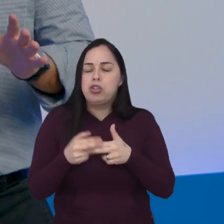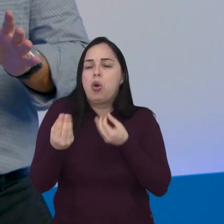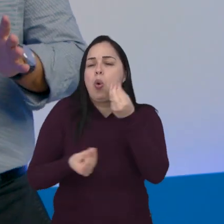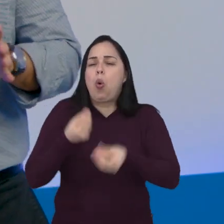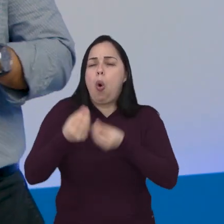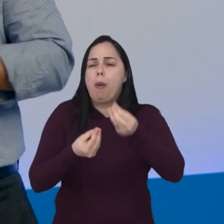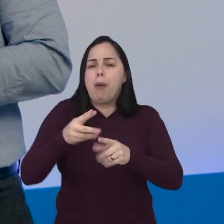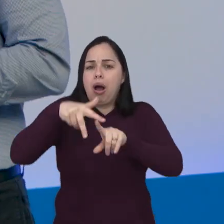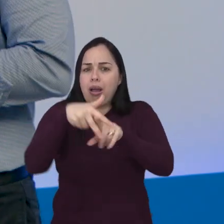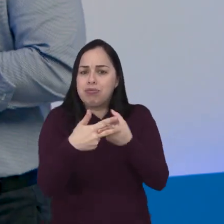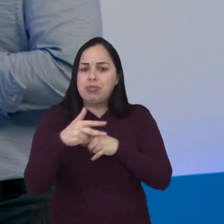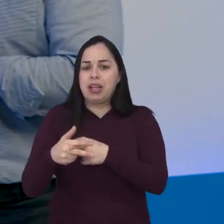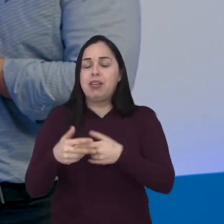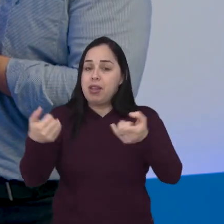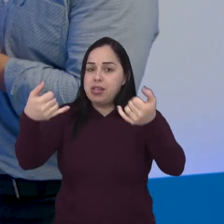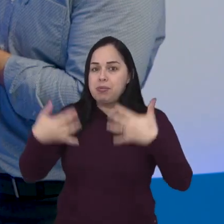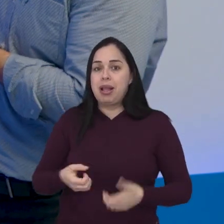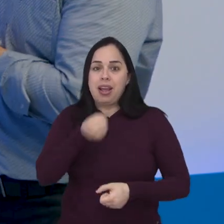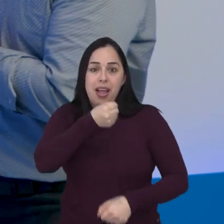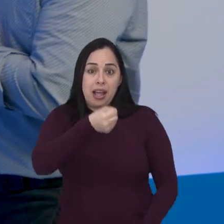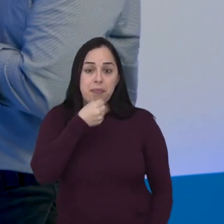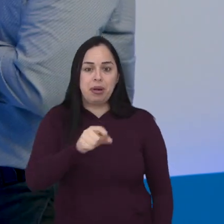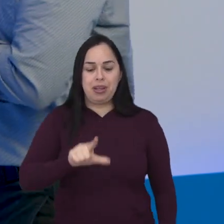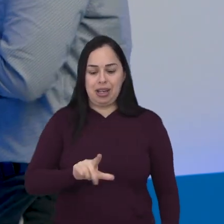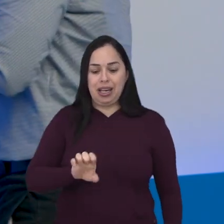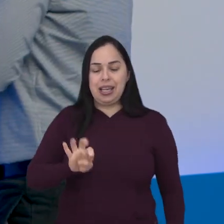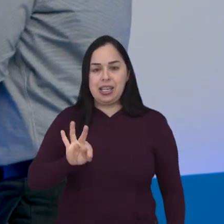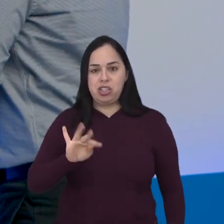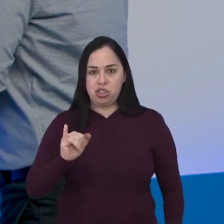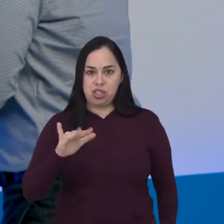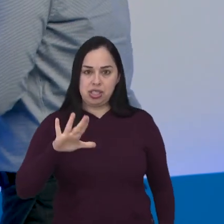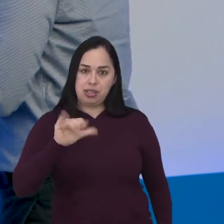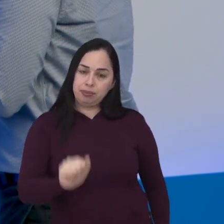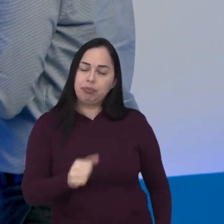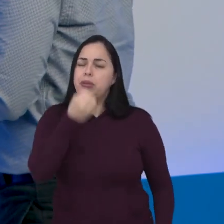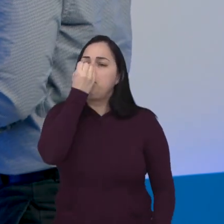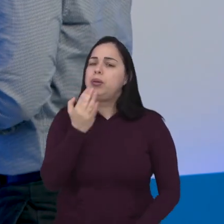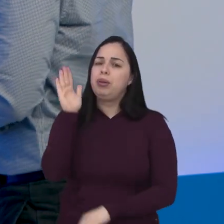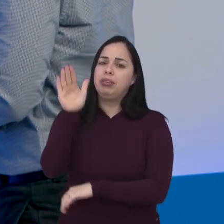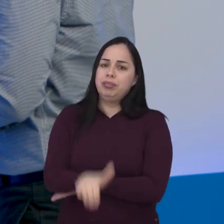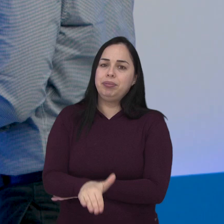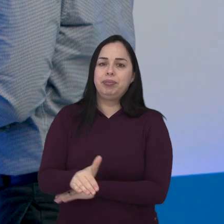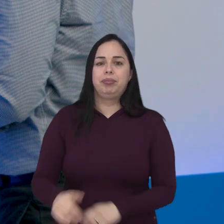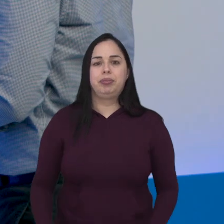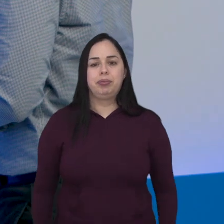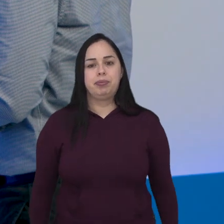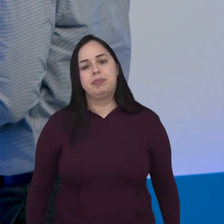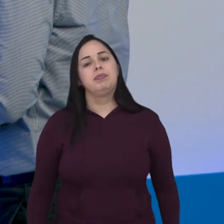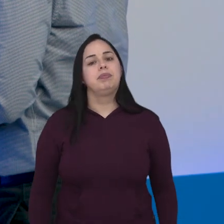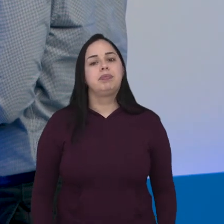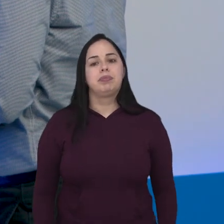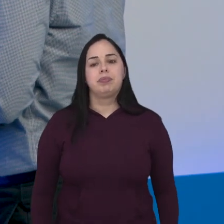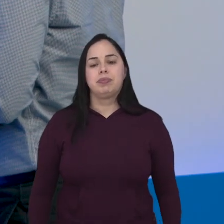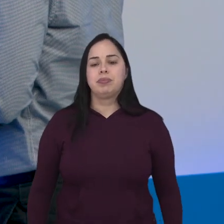como regularizar? Quem explica pra gente é a repórter Letícia Keller. Letícia, uma boa tarde para você.